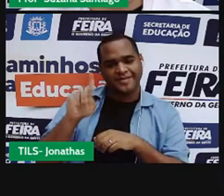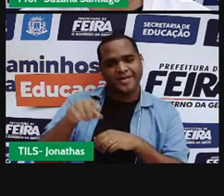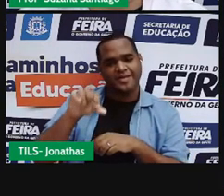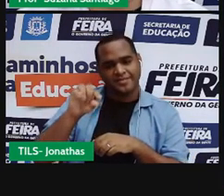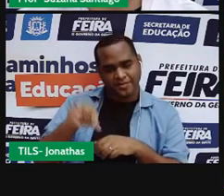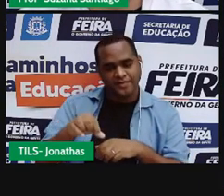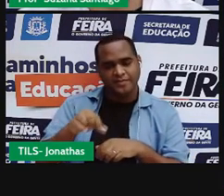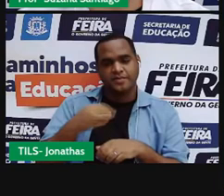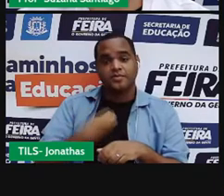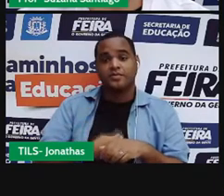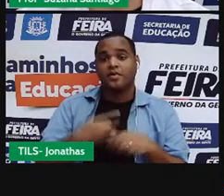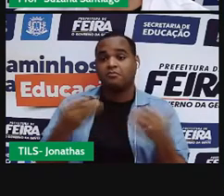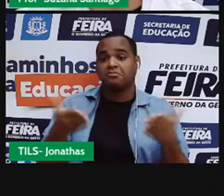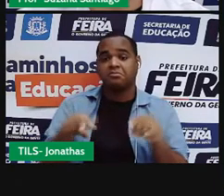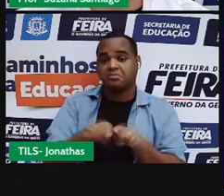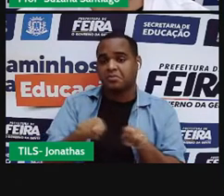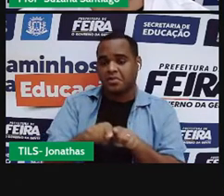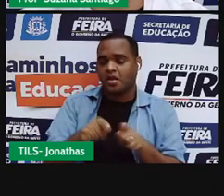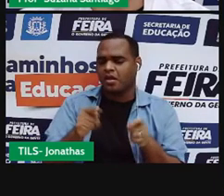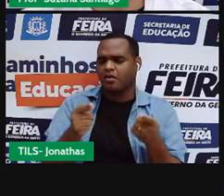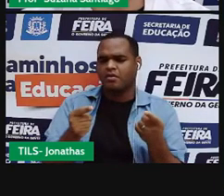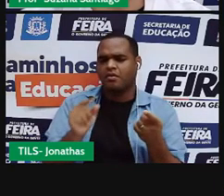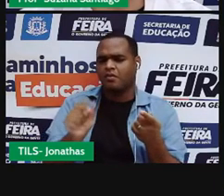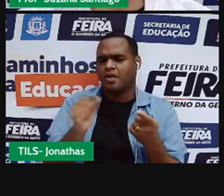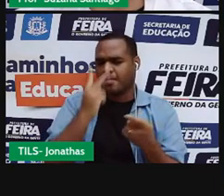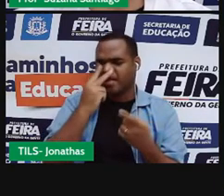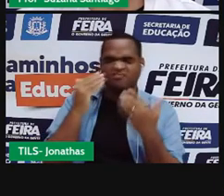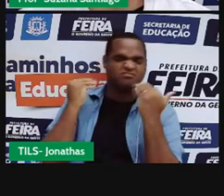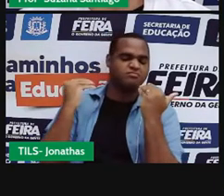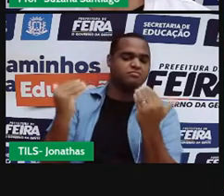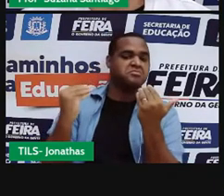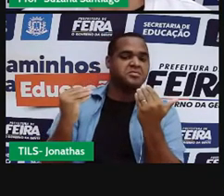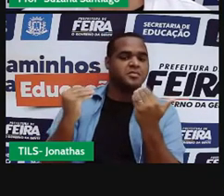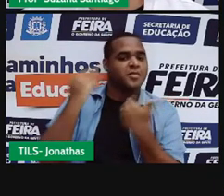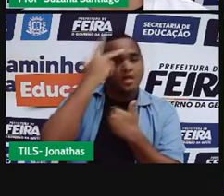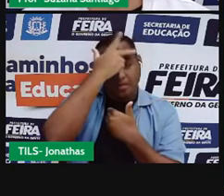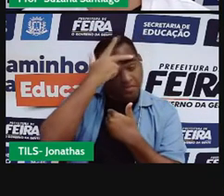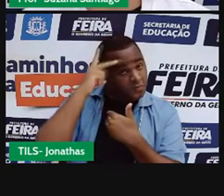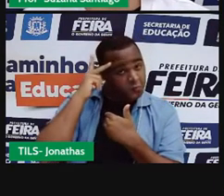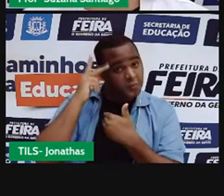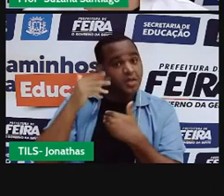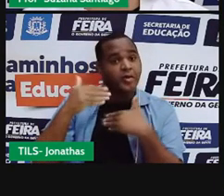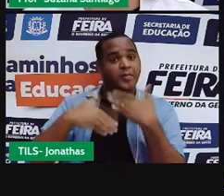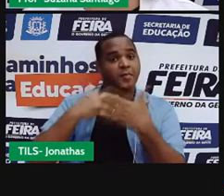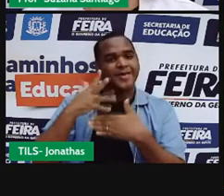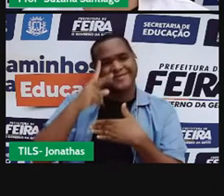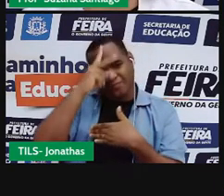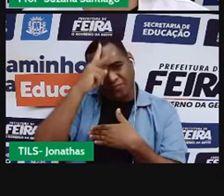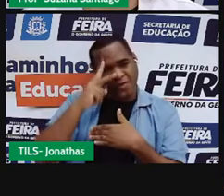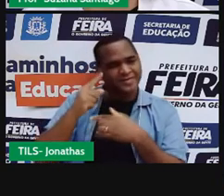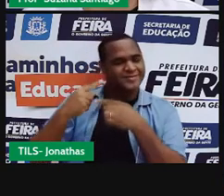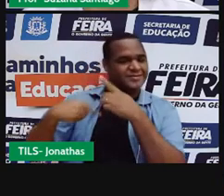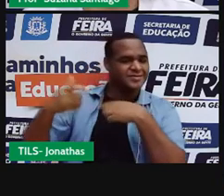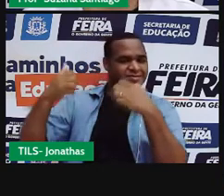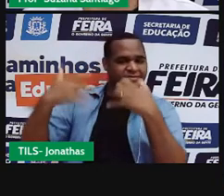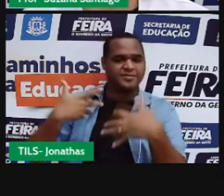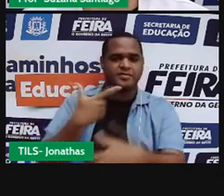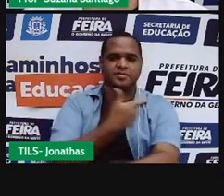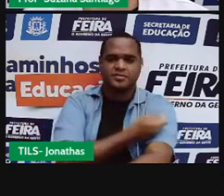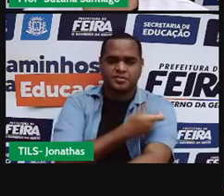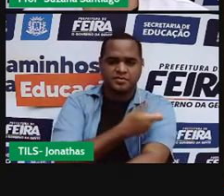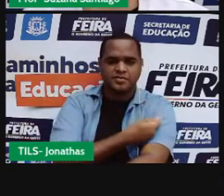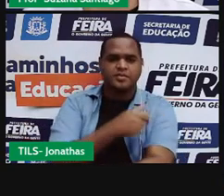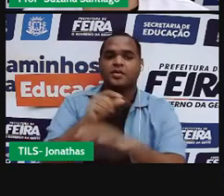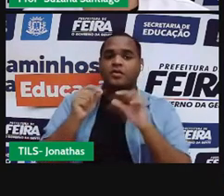e isso também gerou uma certa desconfiança das pessoas, porque no histórico, se a gente puxar histórico das vacinas,